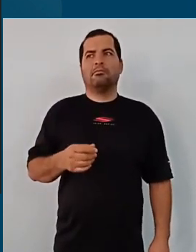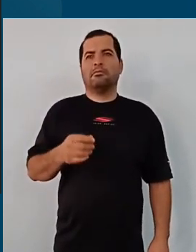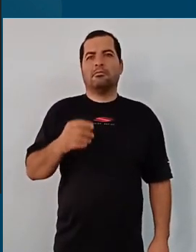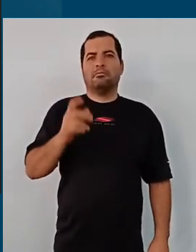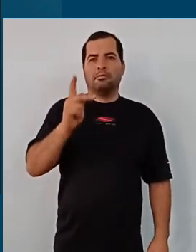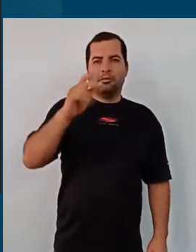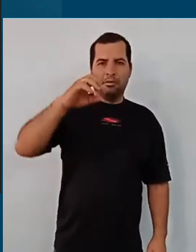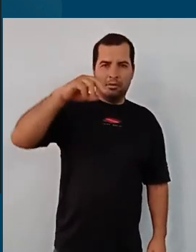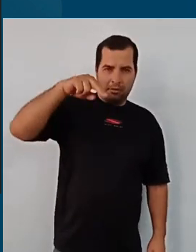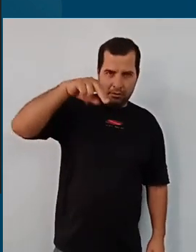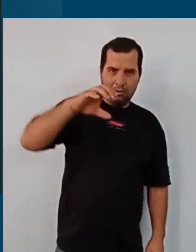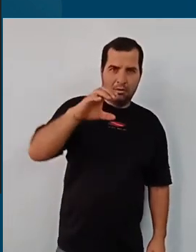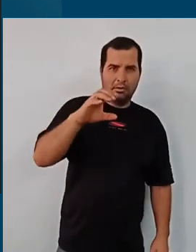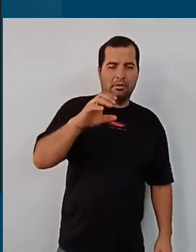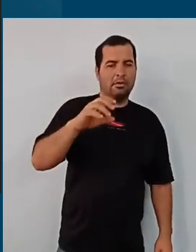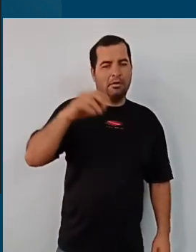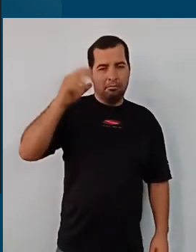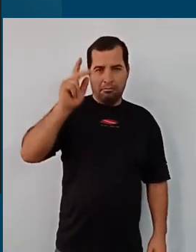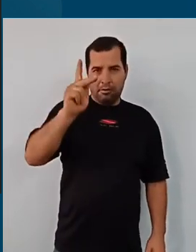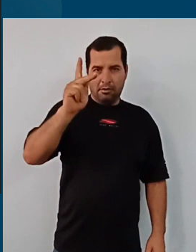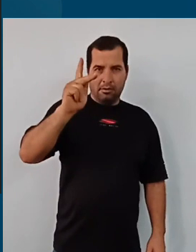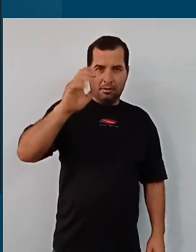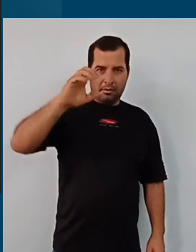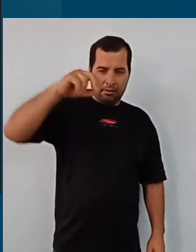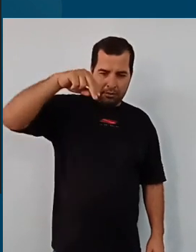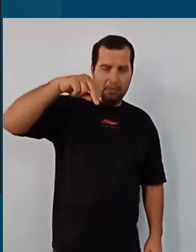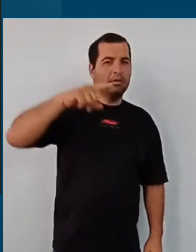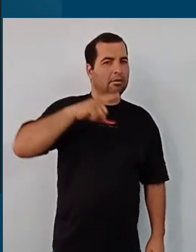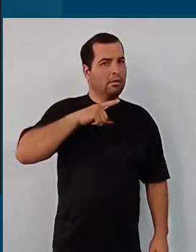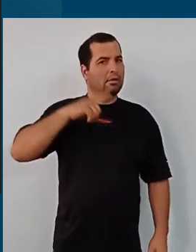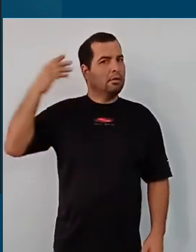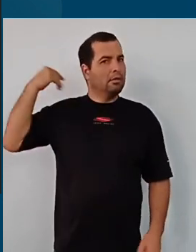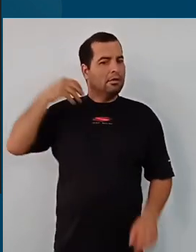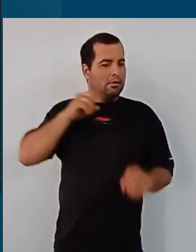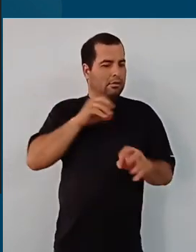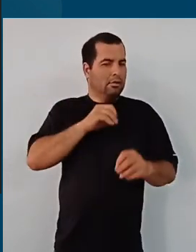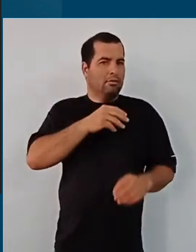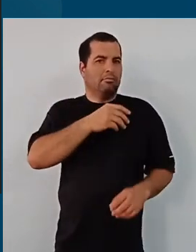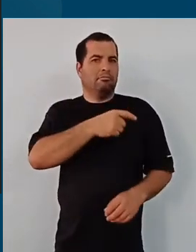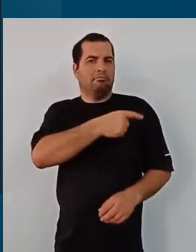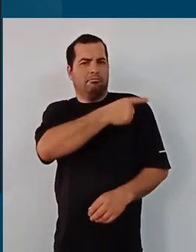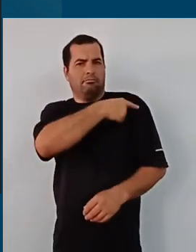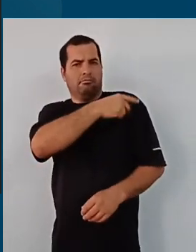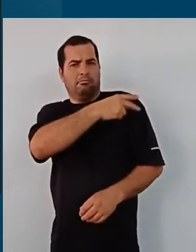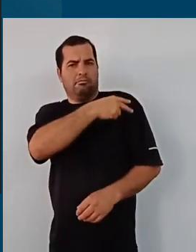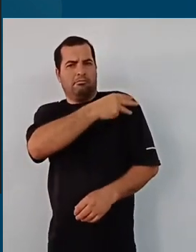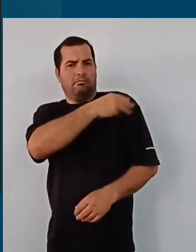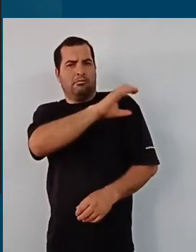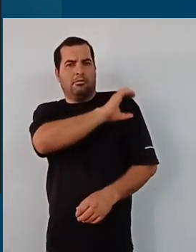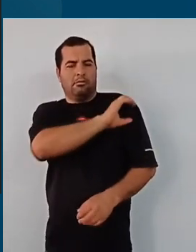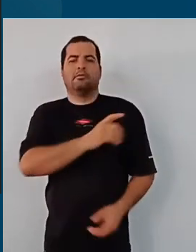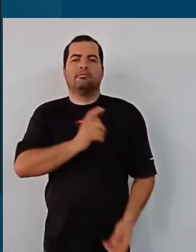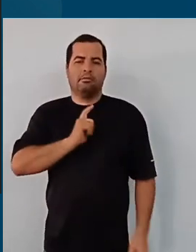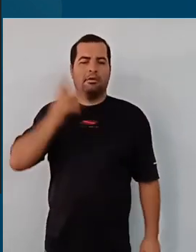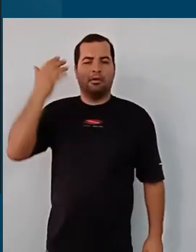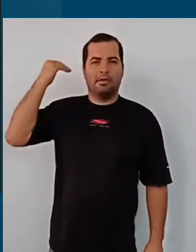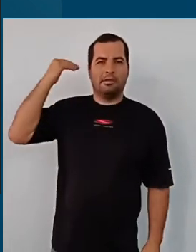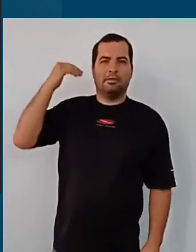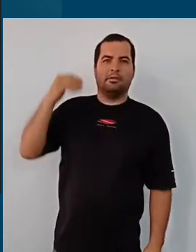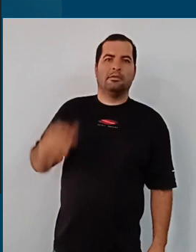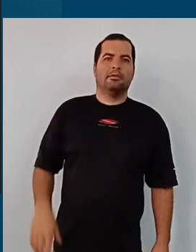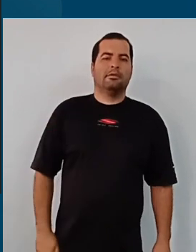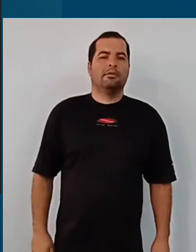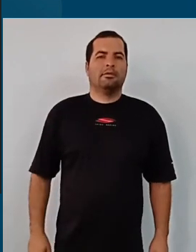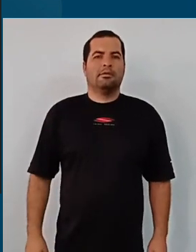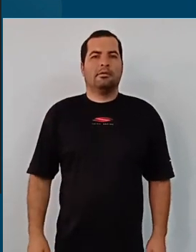nacionais para o ensino médio, que foram lançados e validados em 1999. Lá a